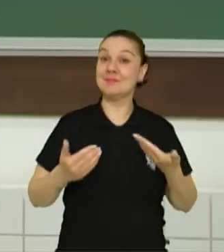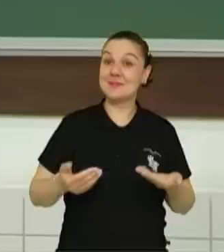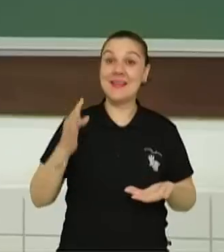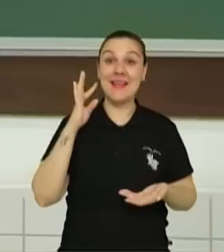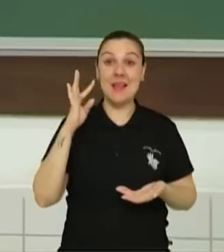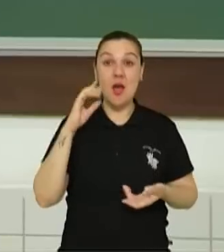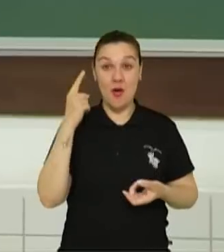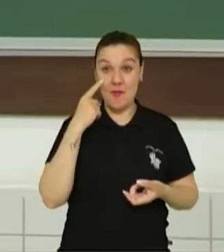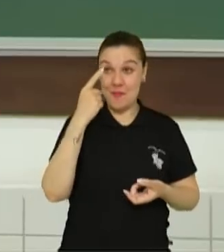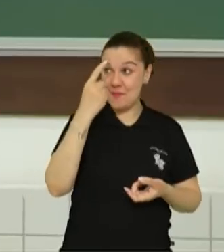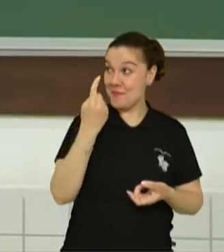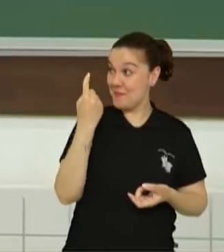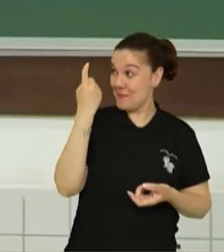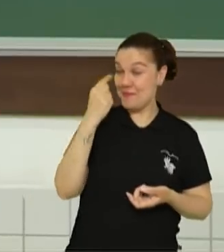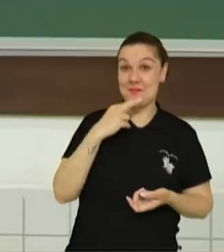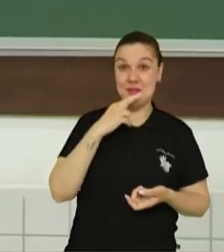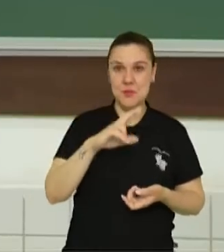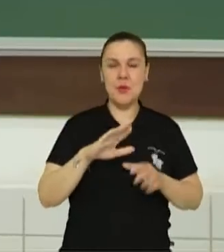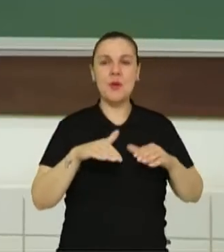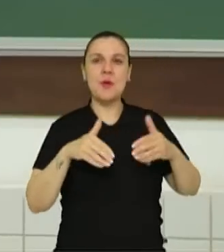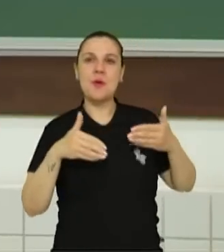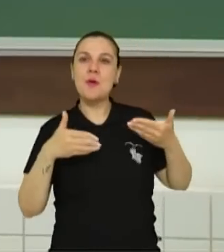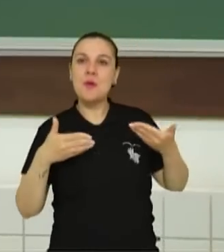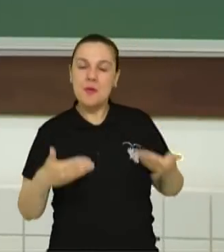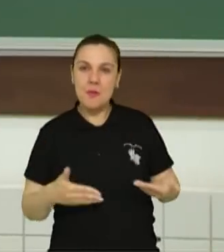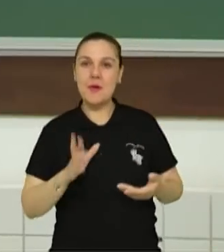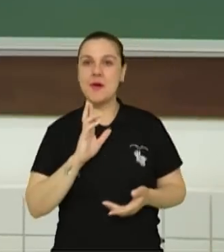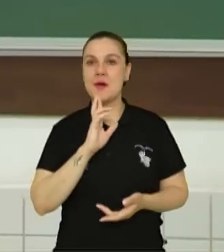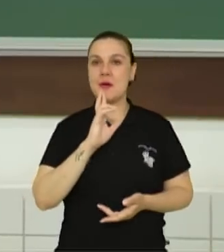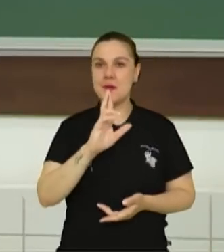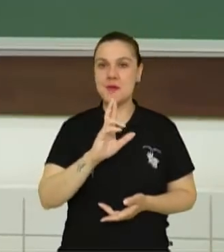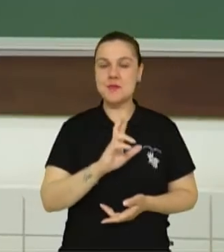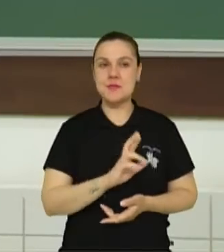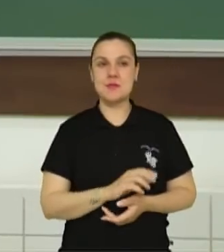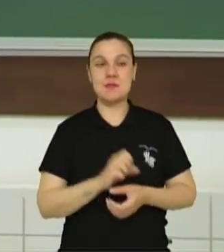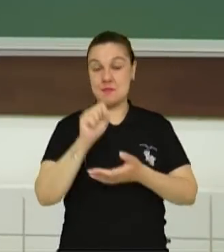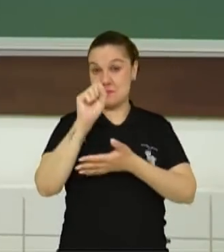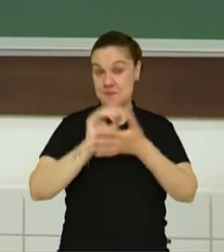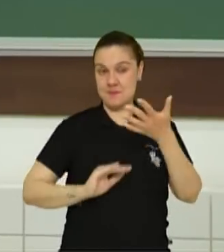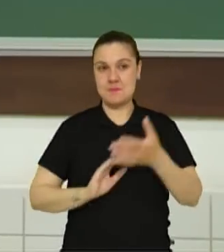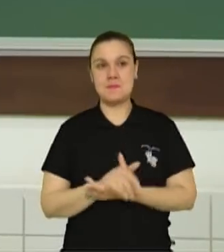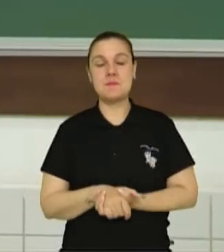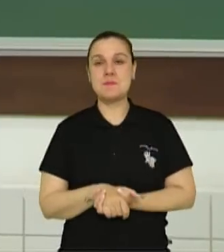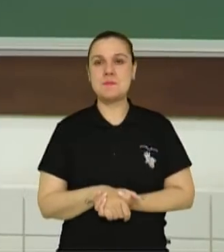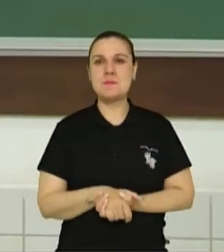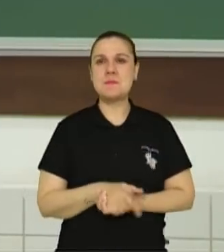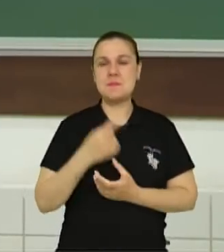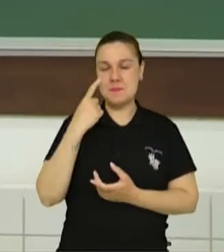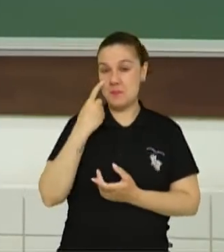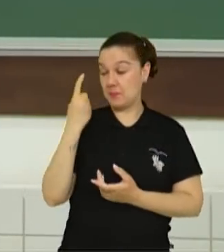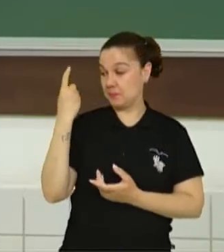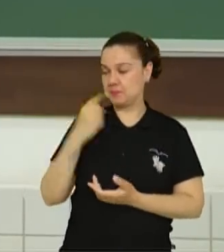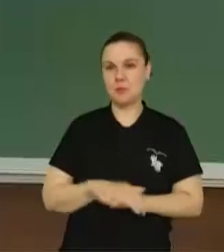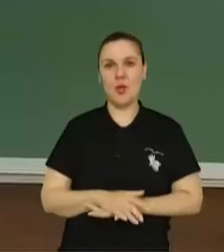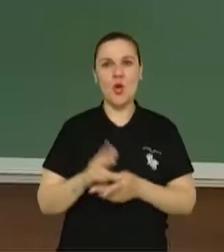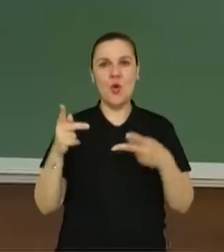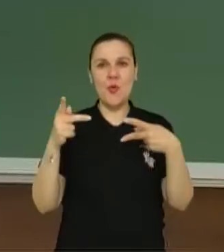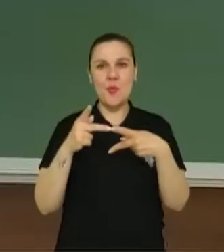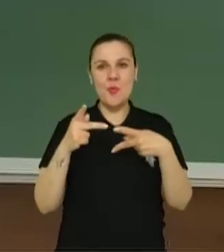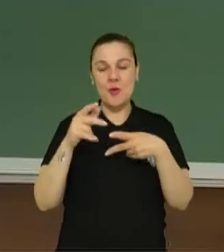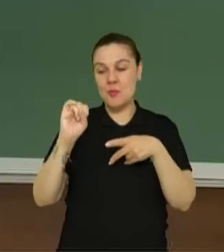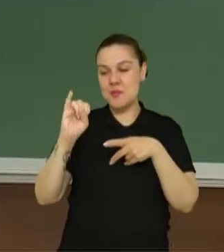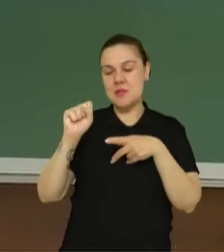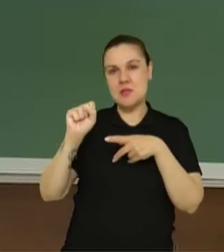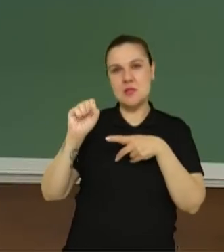Legal, pessoal. Vamos ver então qual é a resposta do nosso exercício aqui. Acompanhe aqui o pronome